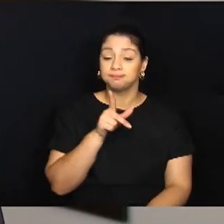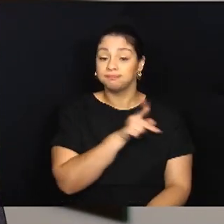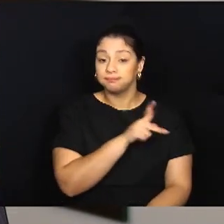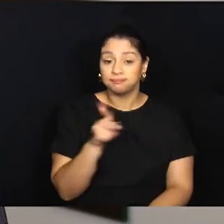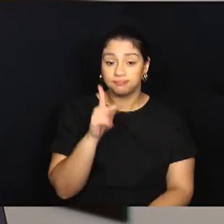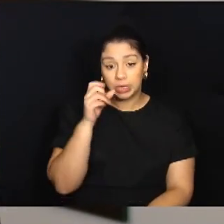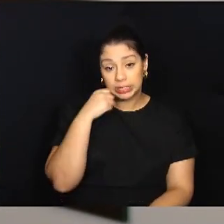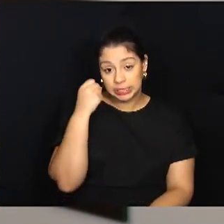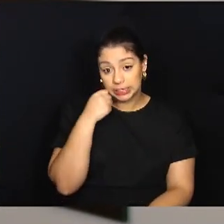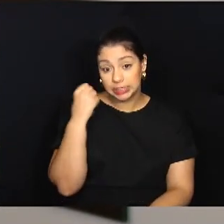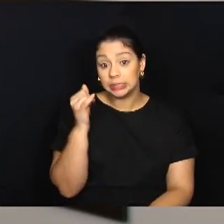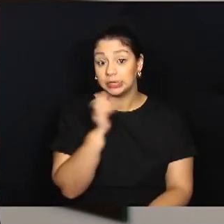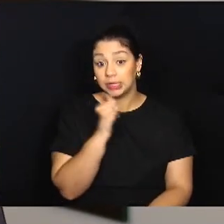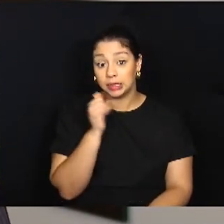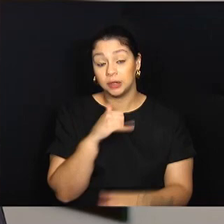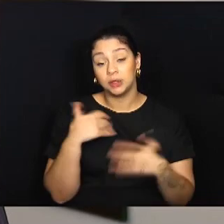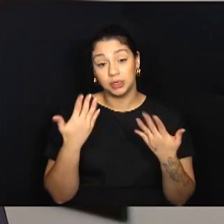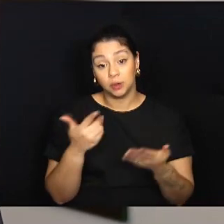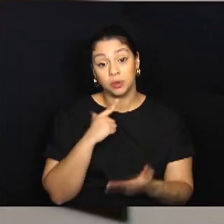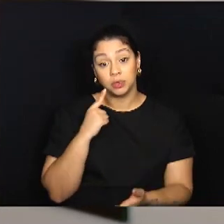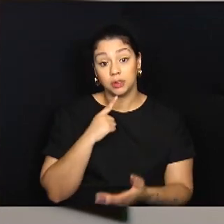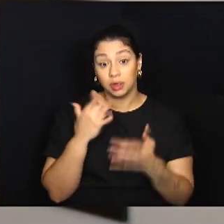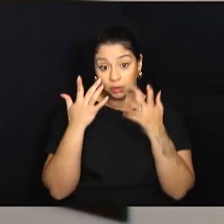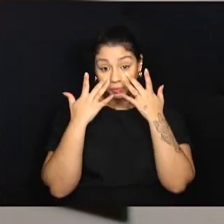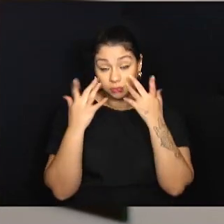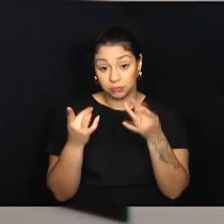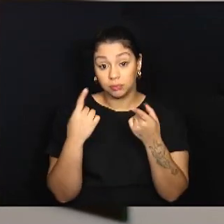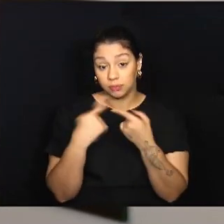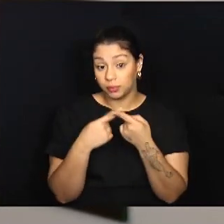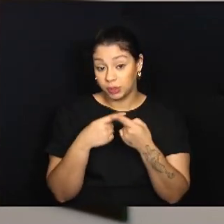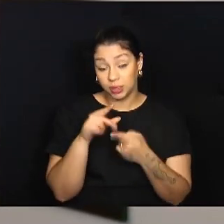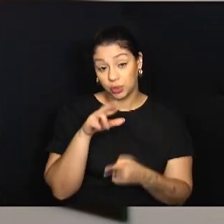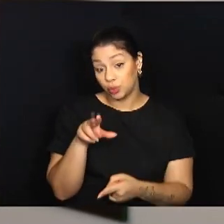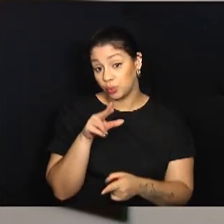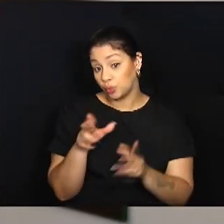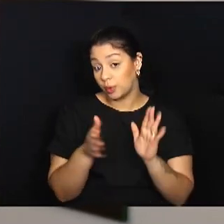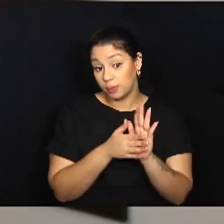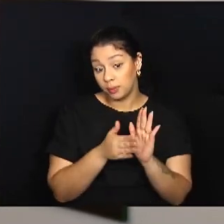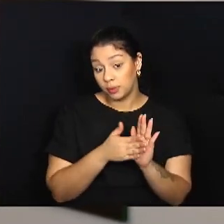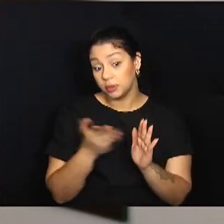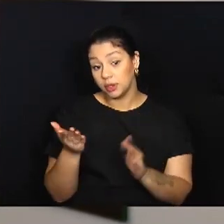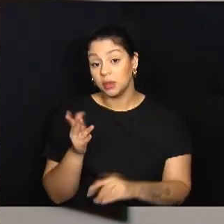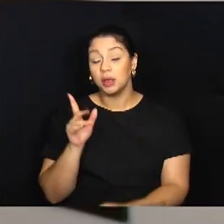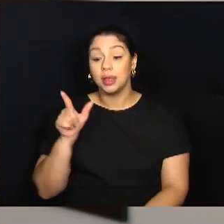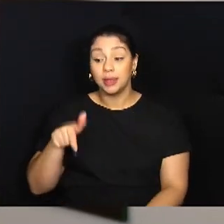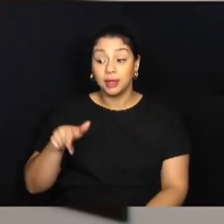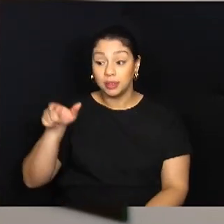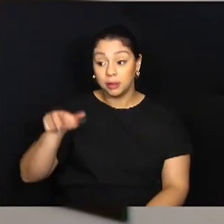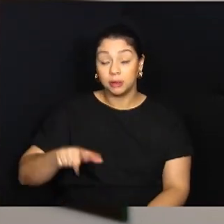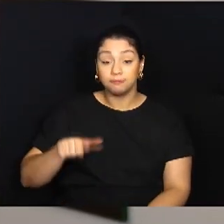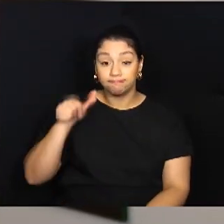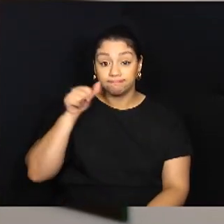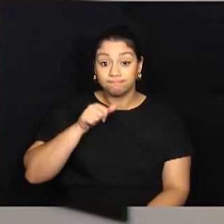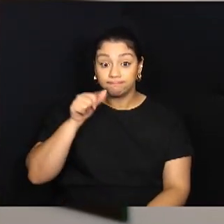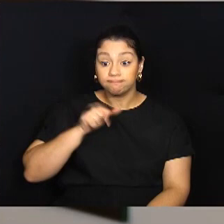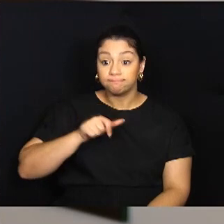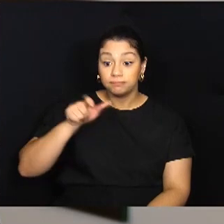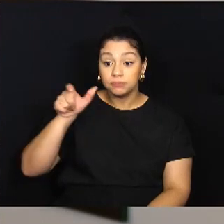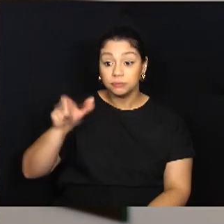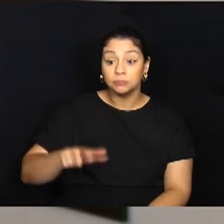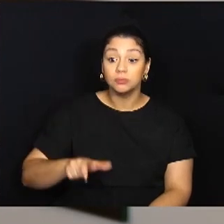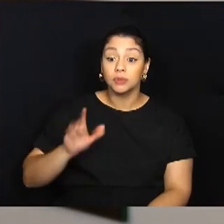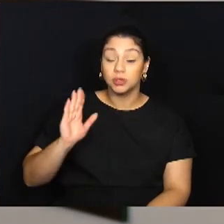Senado italiano. Então, temos que prestar atenção, porque não é uma proposta... E o Menia é conhecido como uma pessoa que já